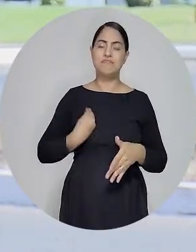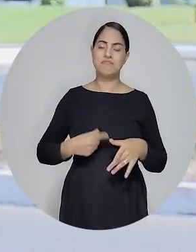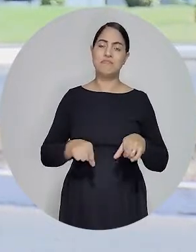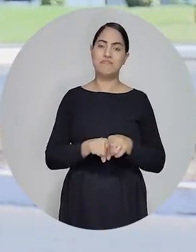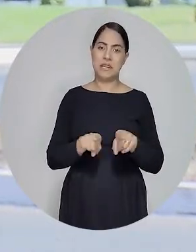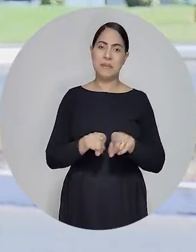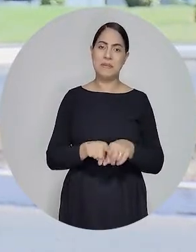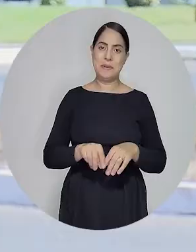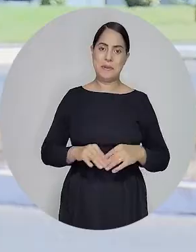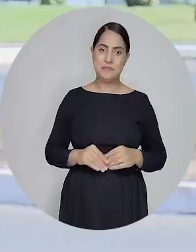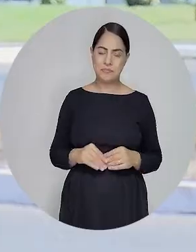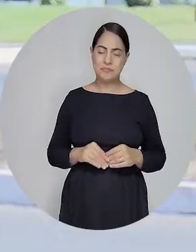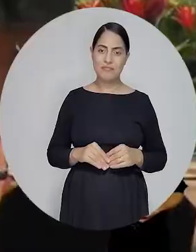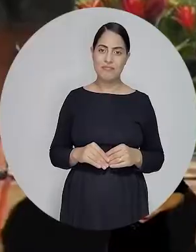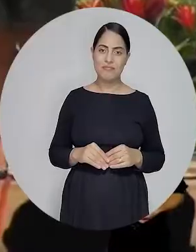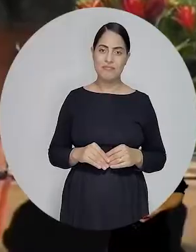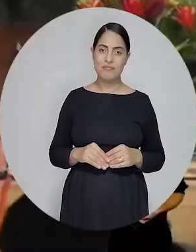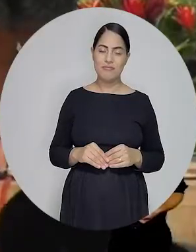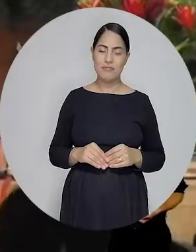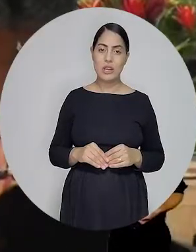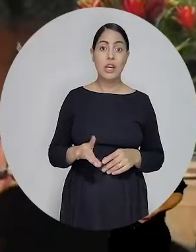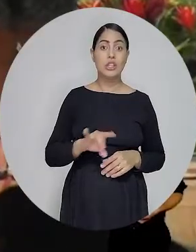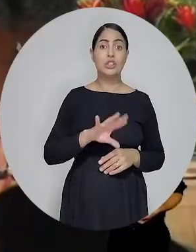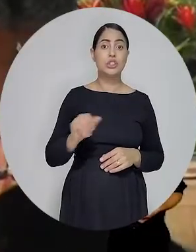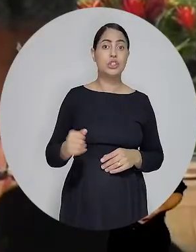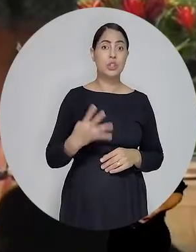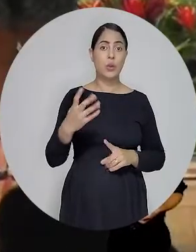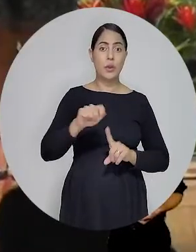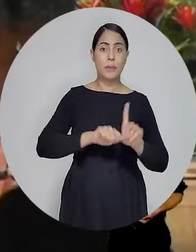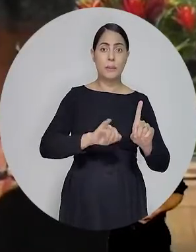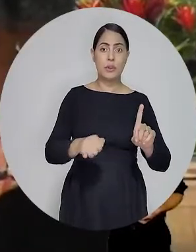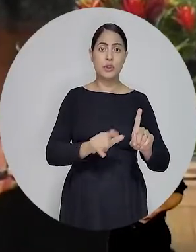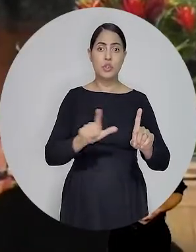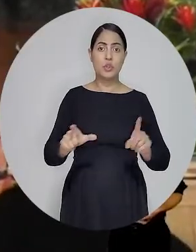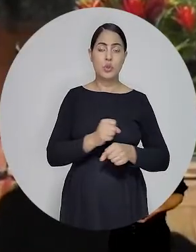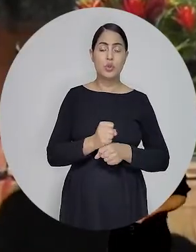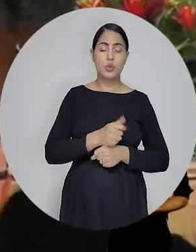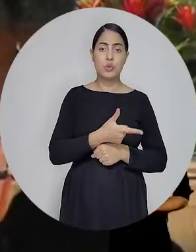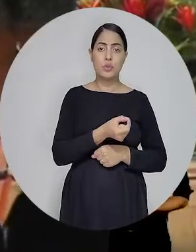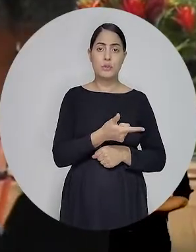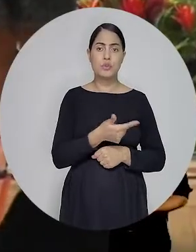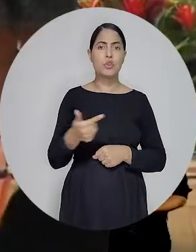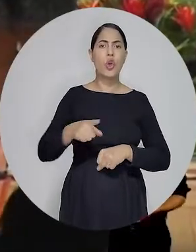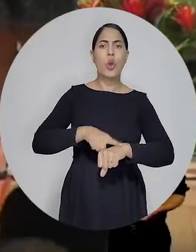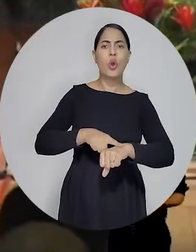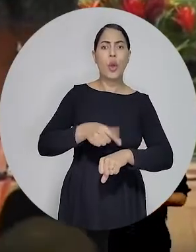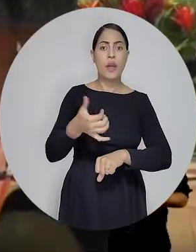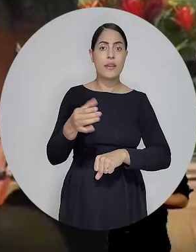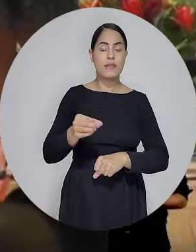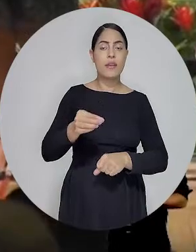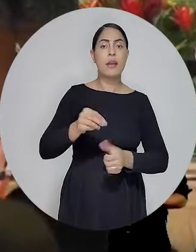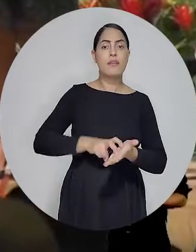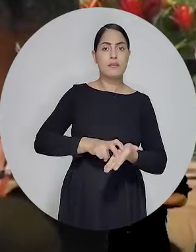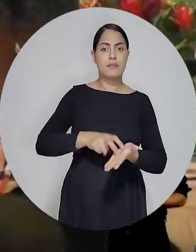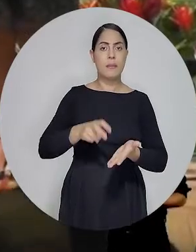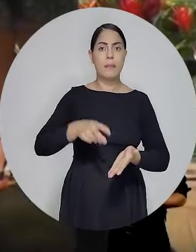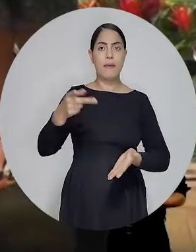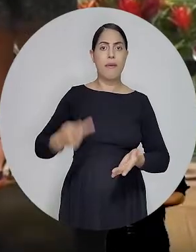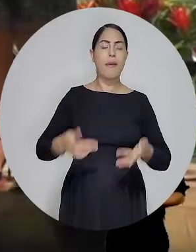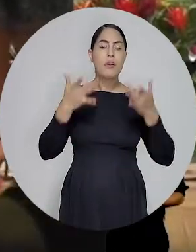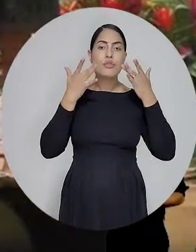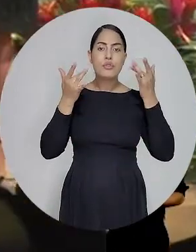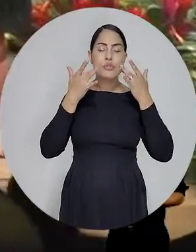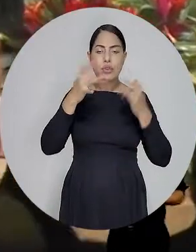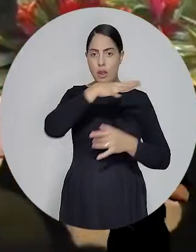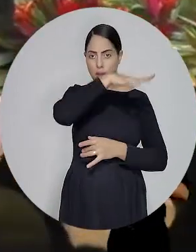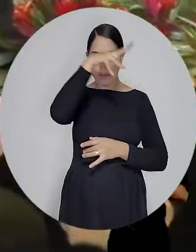compareceu à sessão. Acompanhe. Aos 4 dias do mês de julho de 2022, às 10 horas, nas dependências